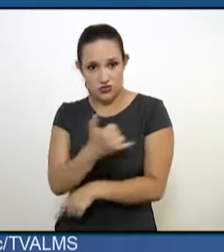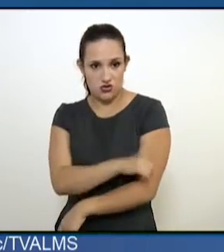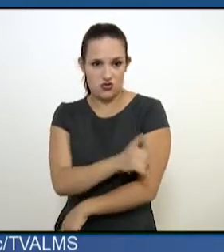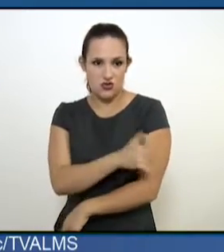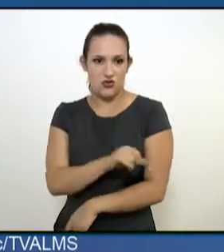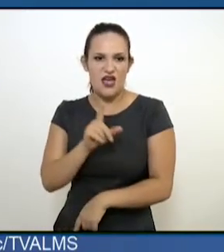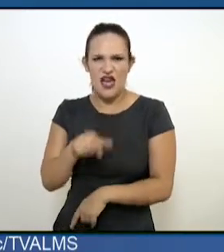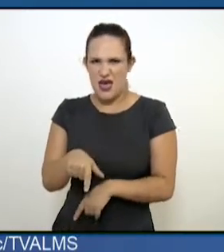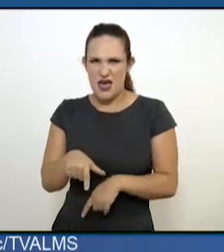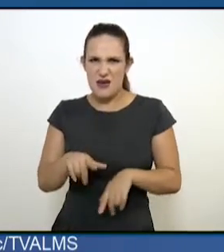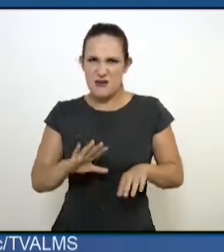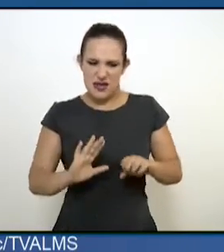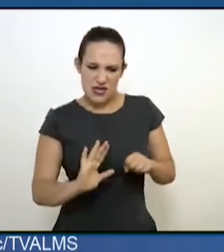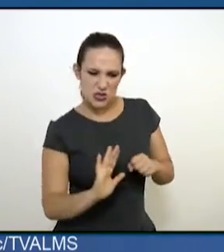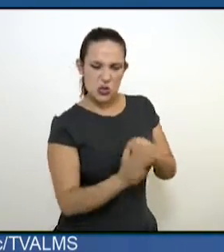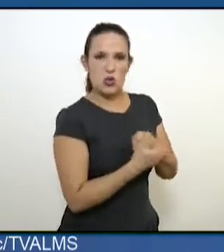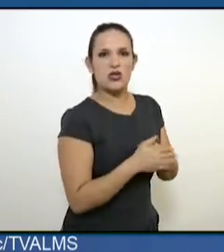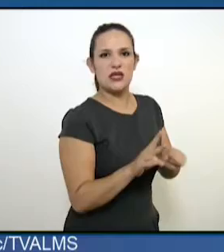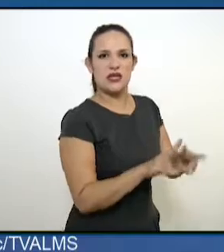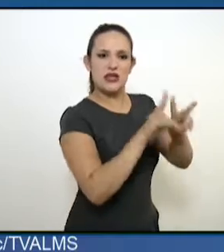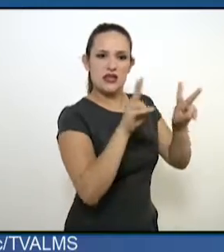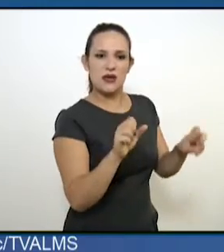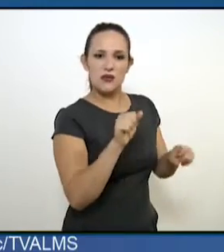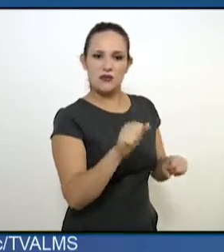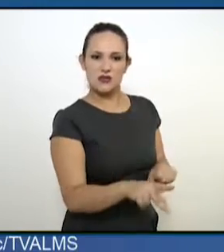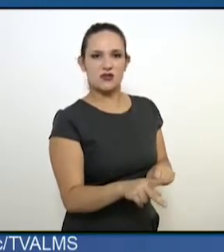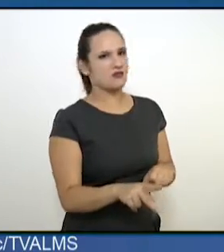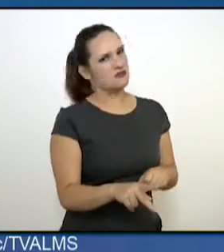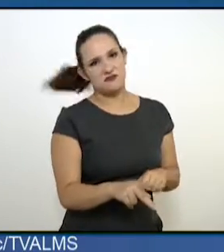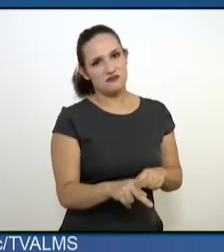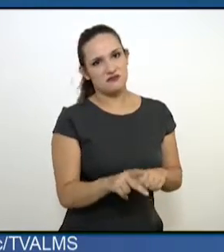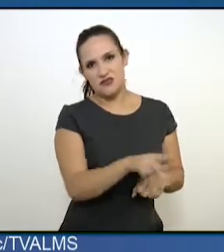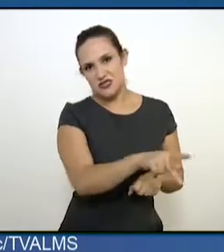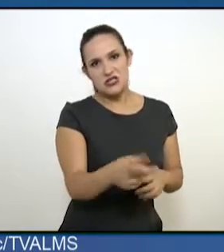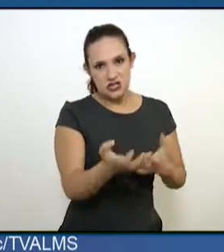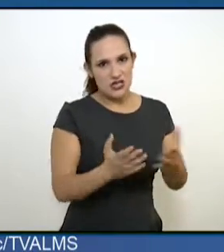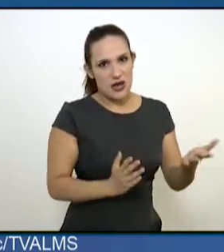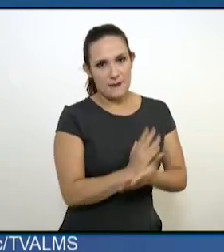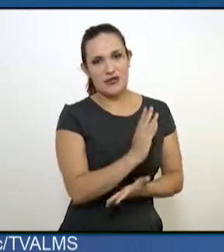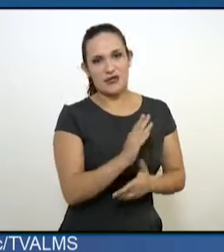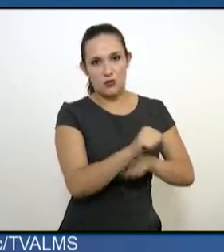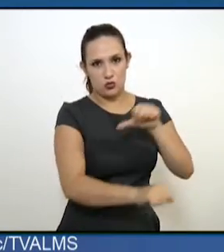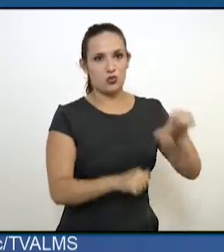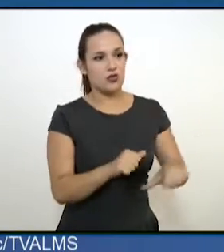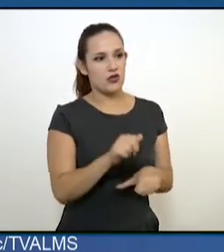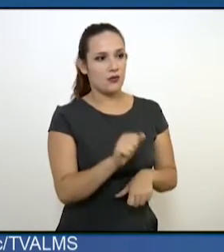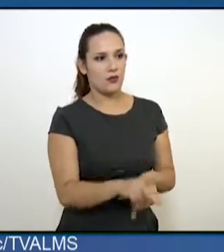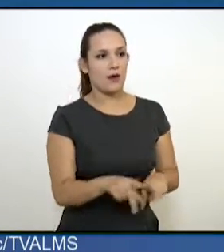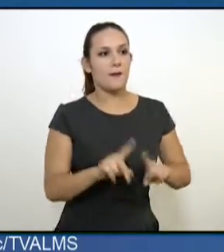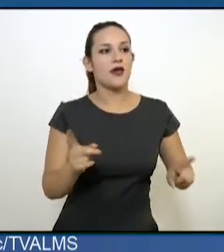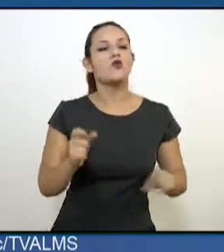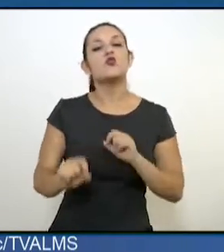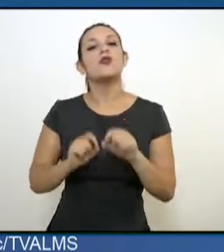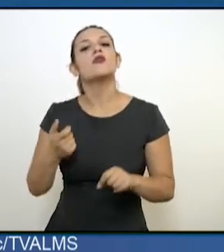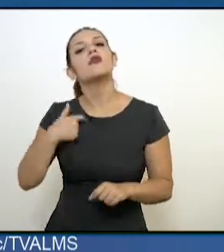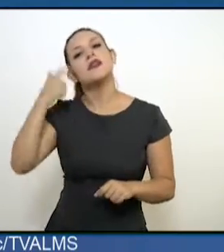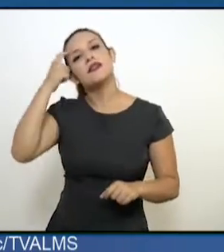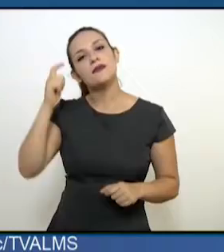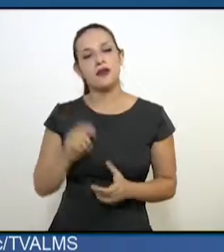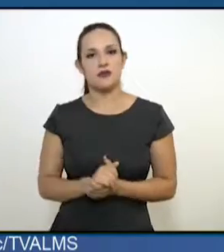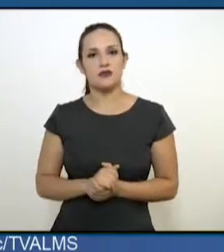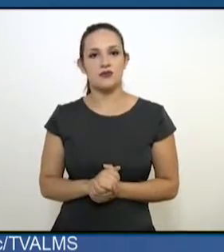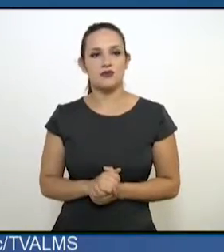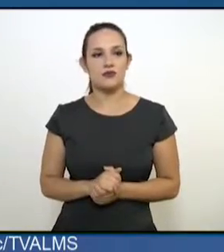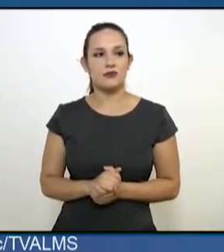foi para esconder a reforma da Previdência. O presidente queria passar a reforma da Previdência. Agora, no meu entendimento, essa intervenção foi